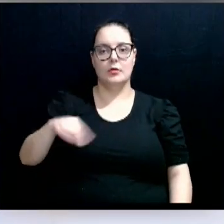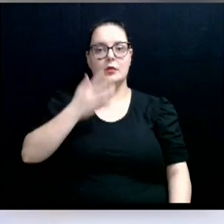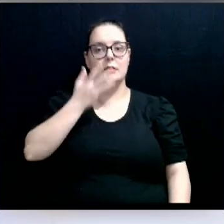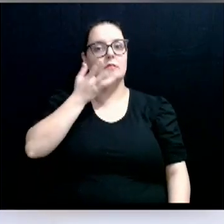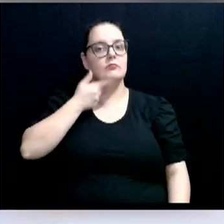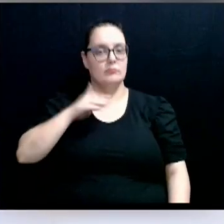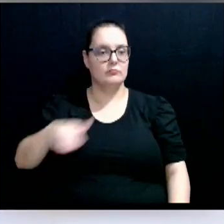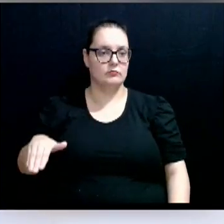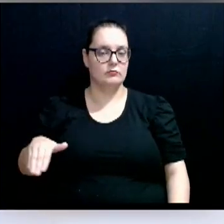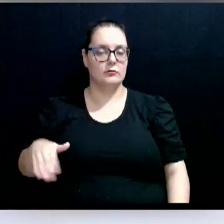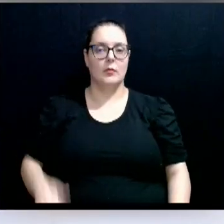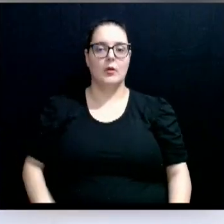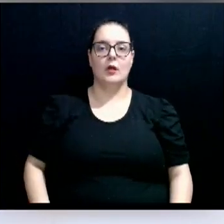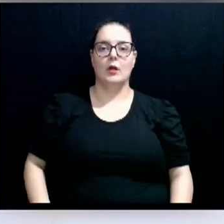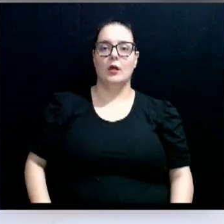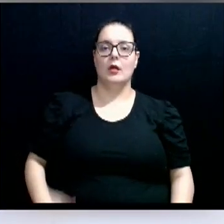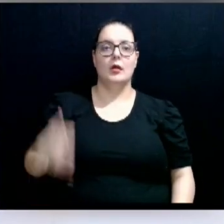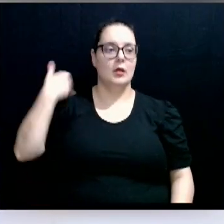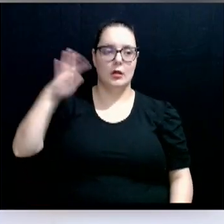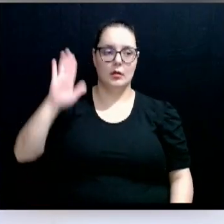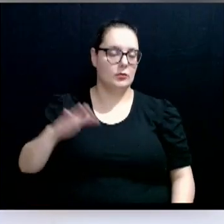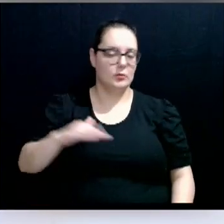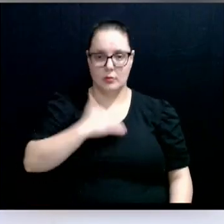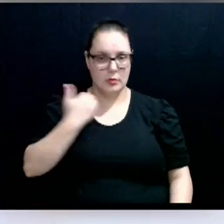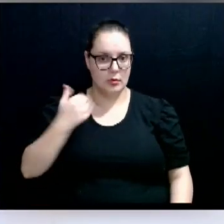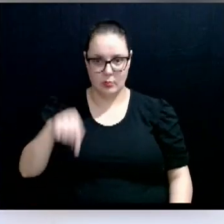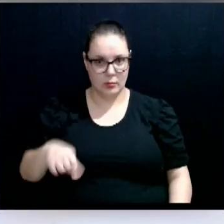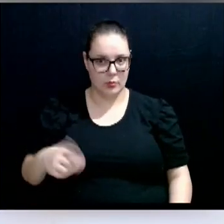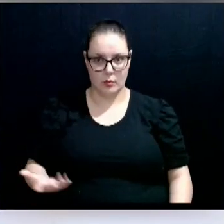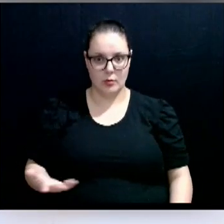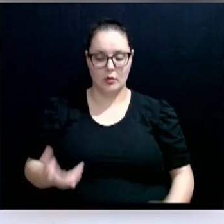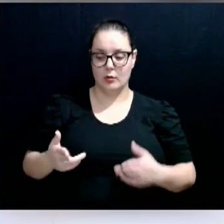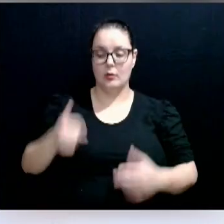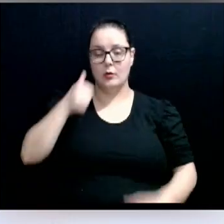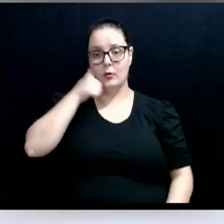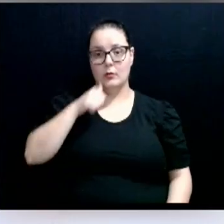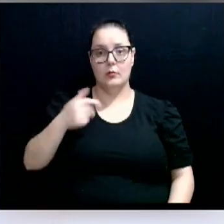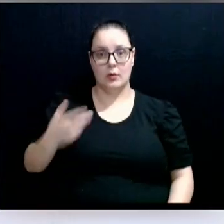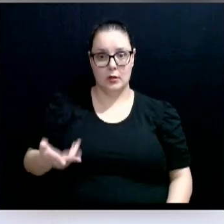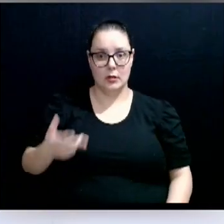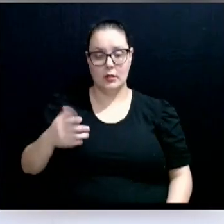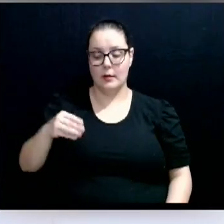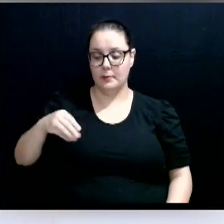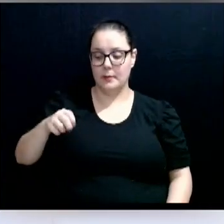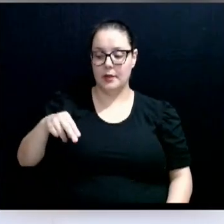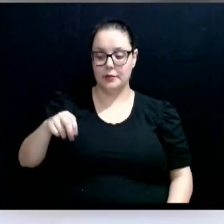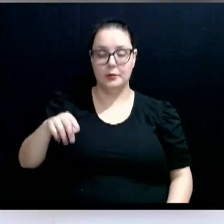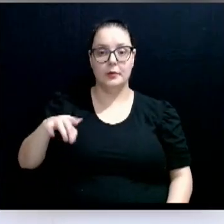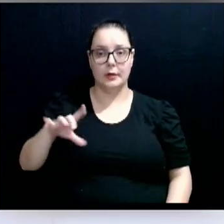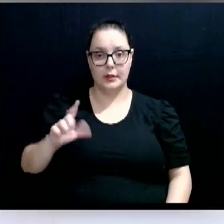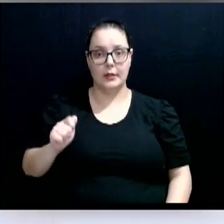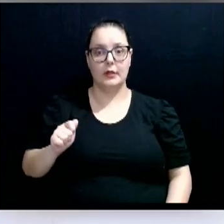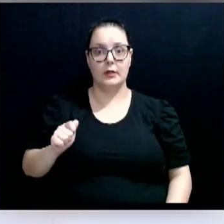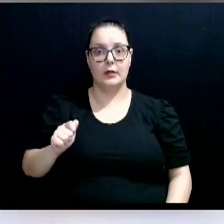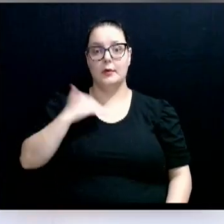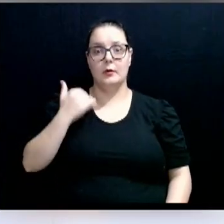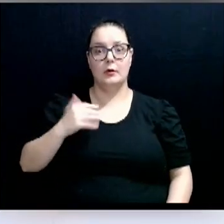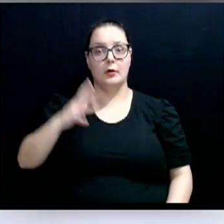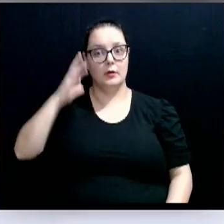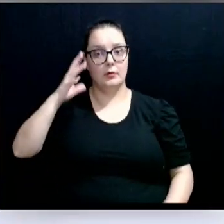morra, perca a vida da forma como ela perdeu. Então, são sistemas que impedem que o cabelo seja